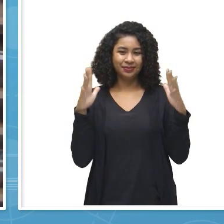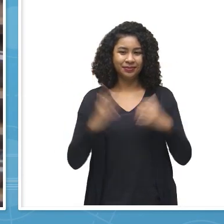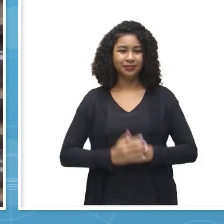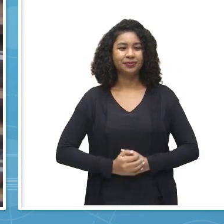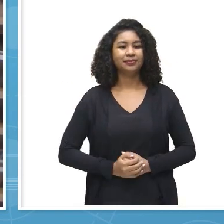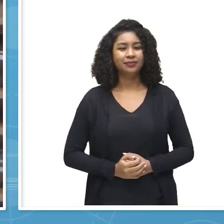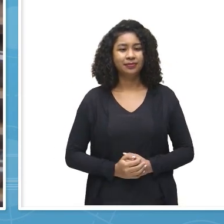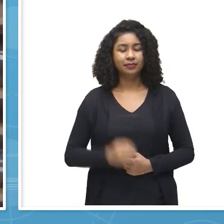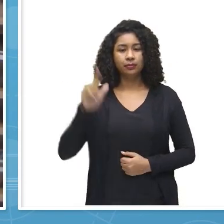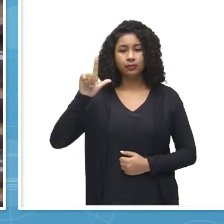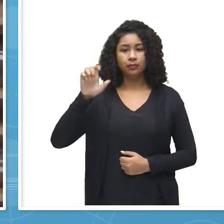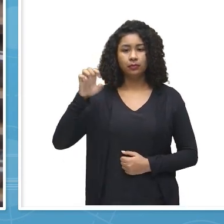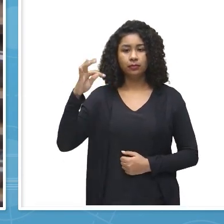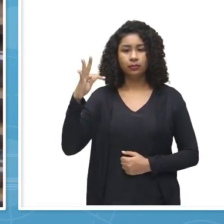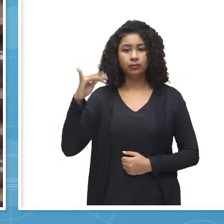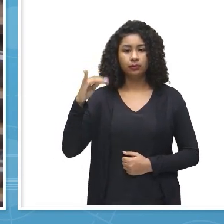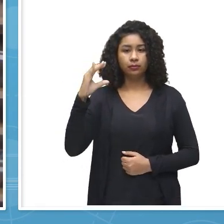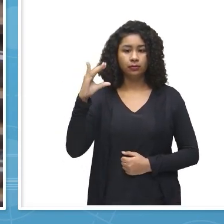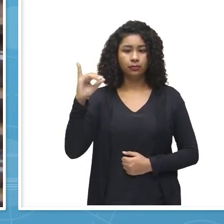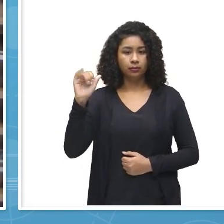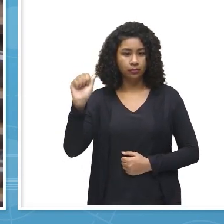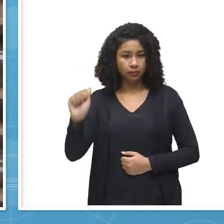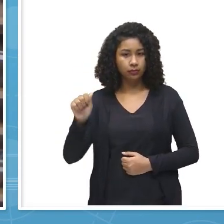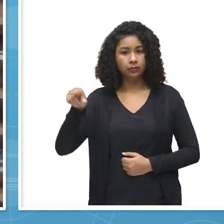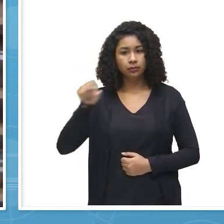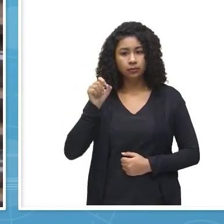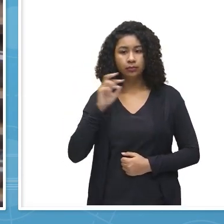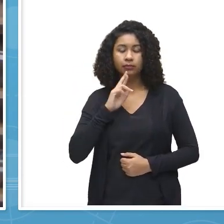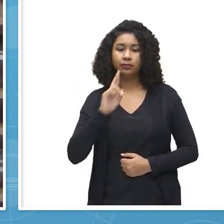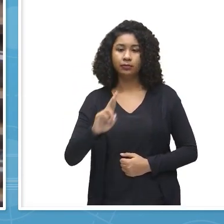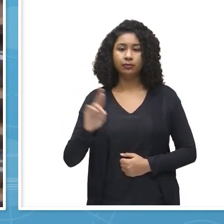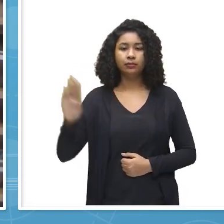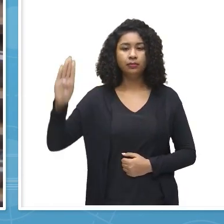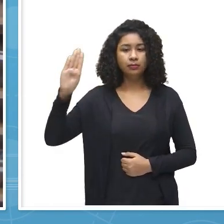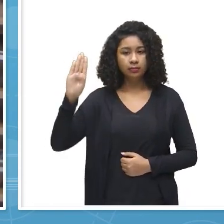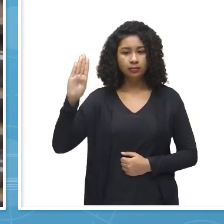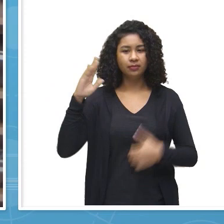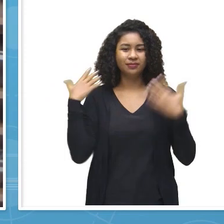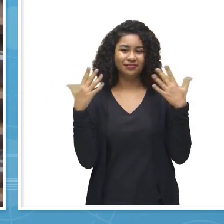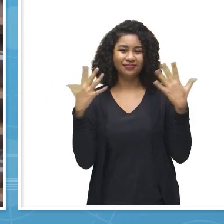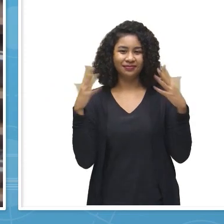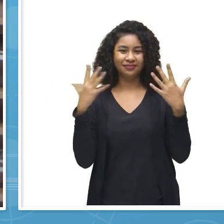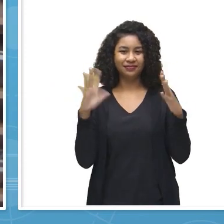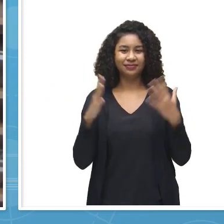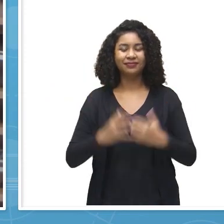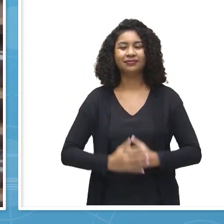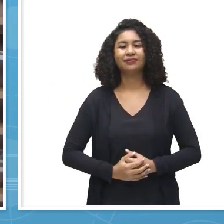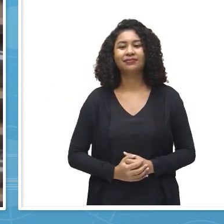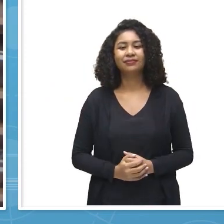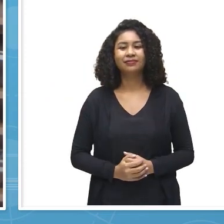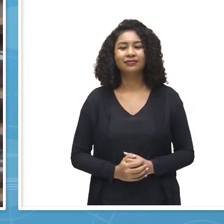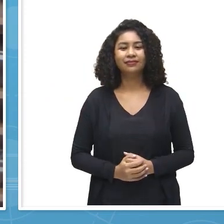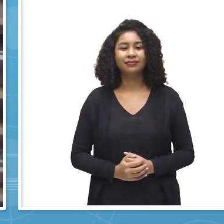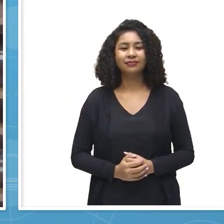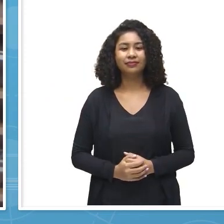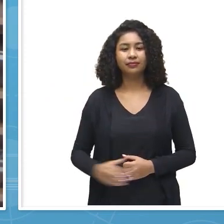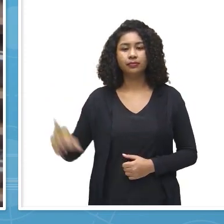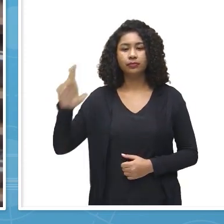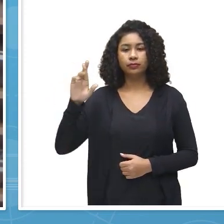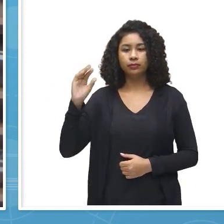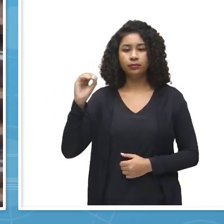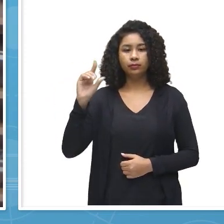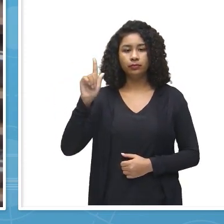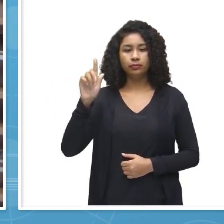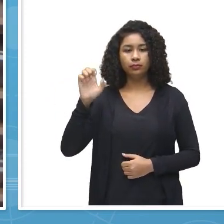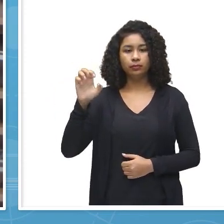Letícia Souza, de França, colocou a letra B também, acertou. Parabéns, Letícia. O Roger, que é da